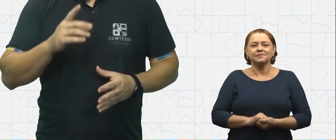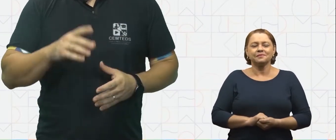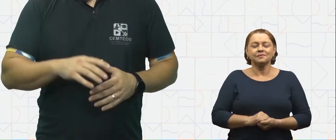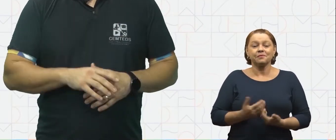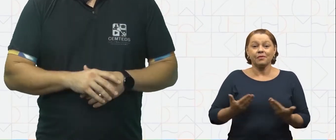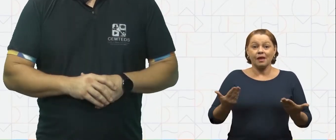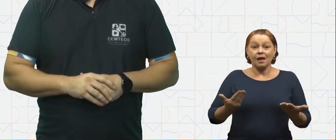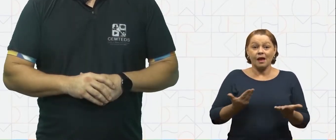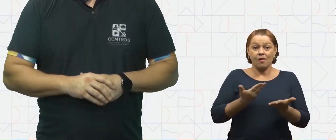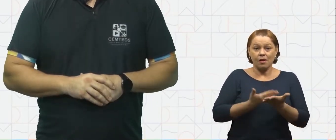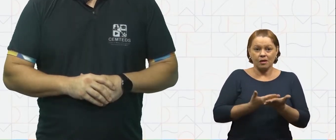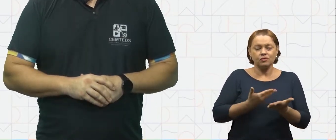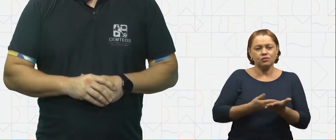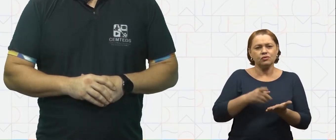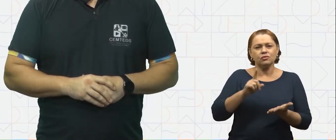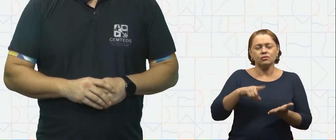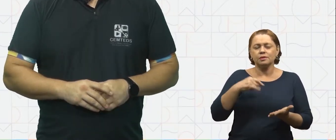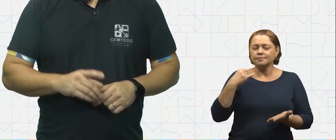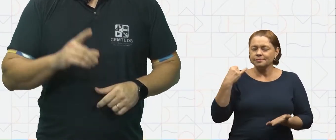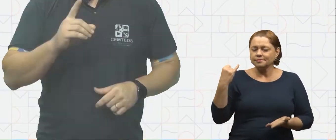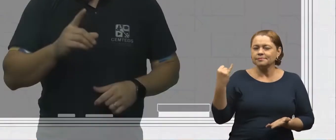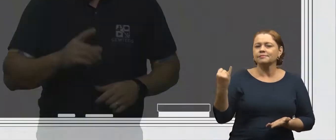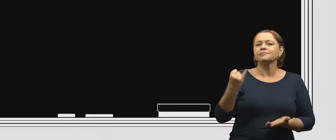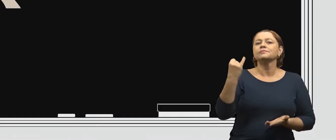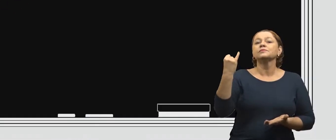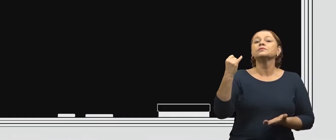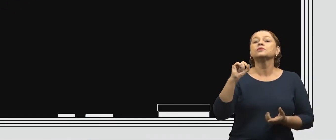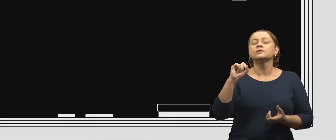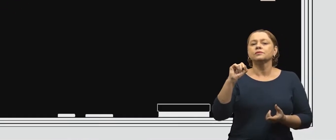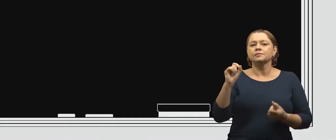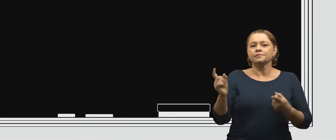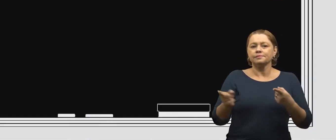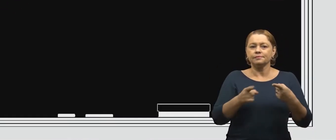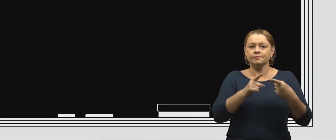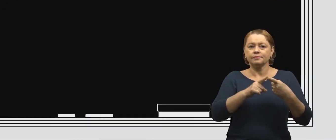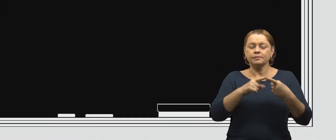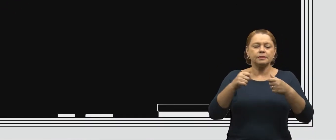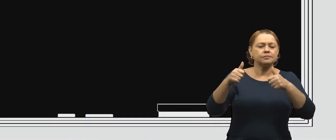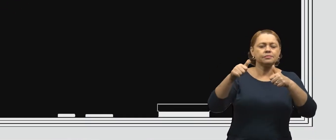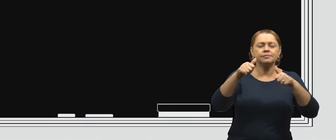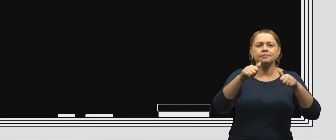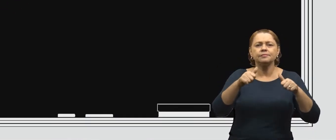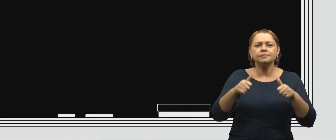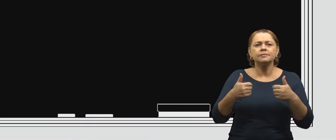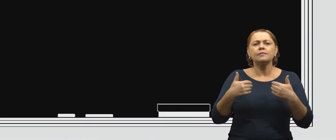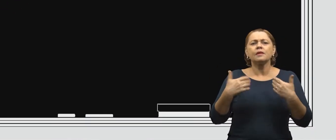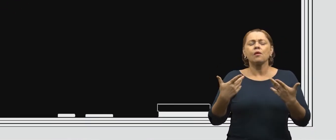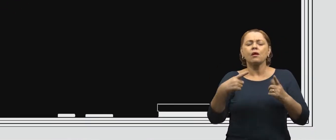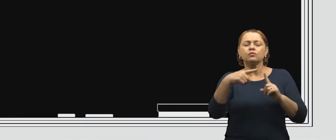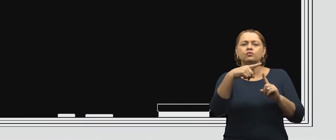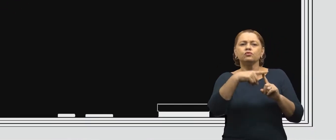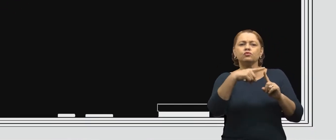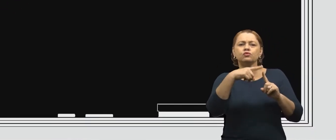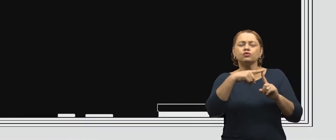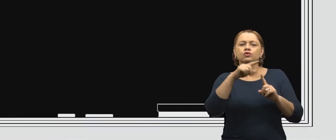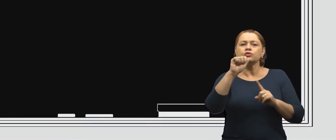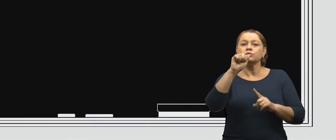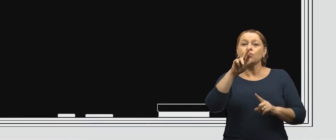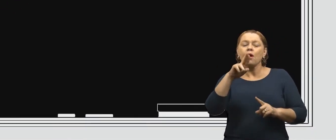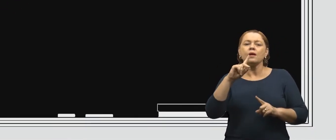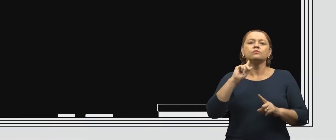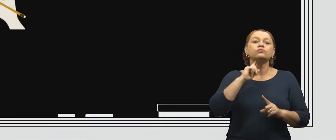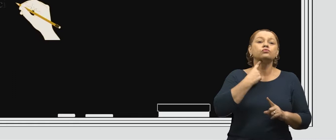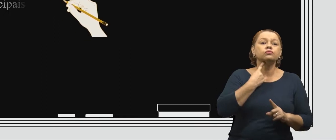A nossa aula de hoje será muito importante para analisar quais são os tipos de poluição do